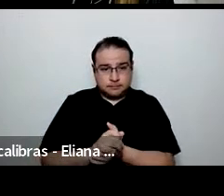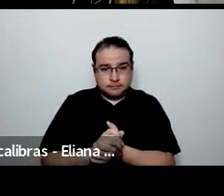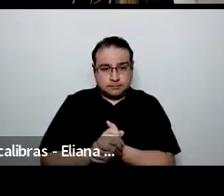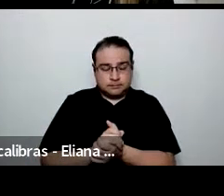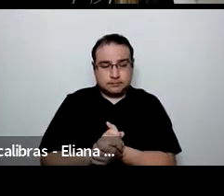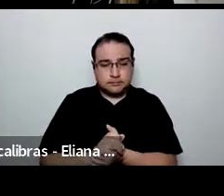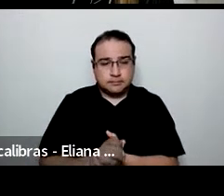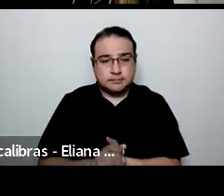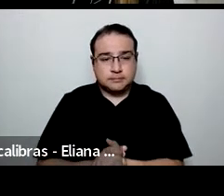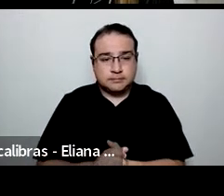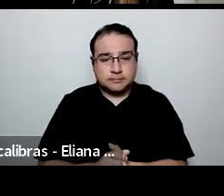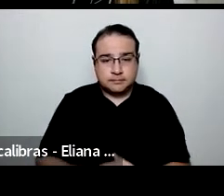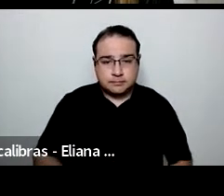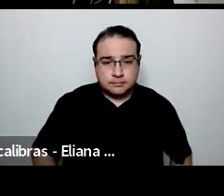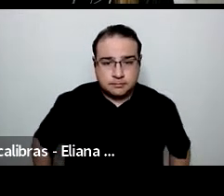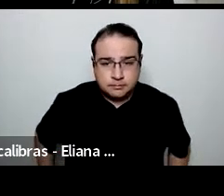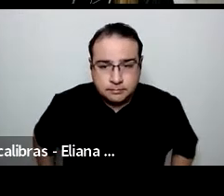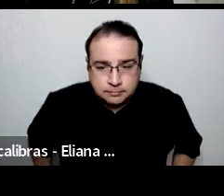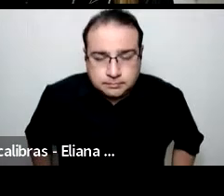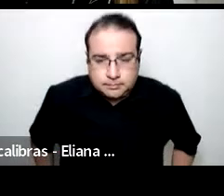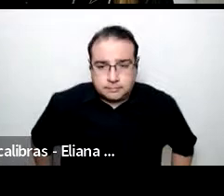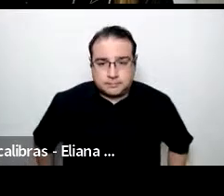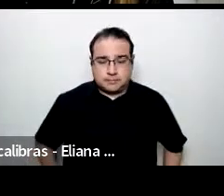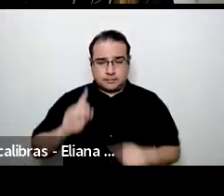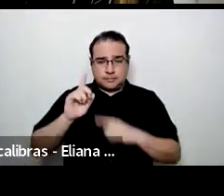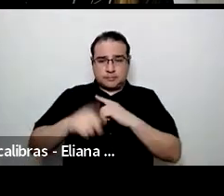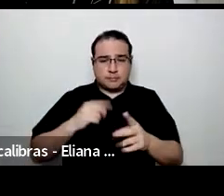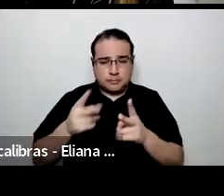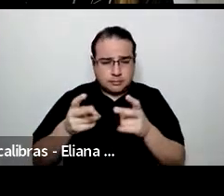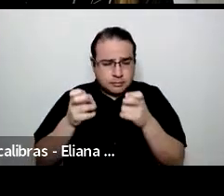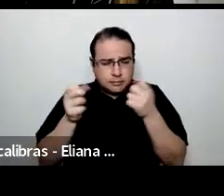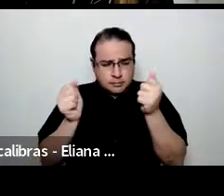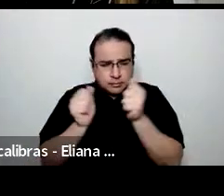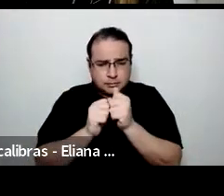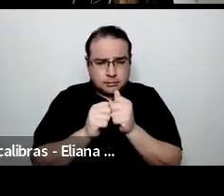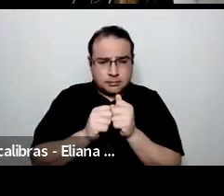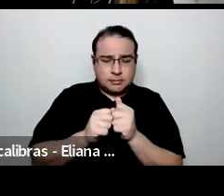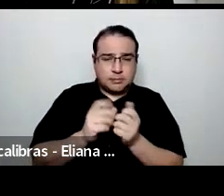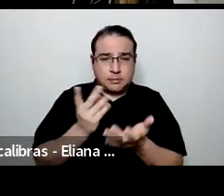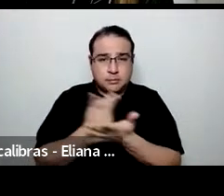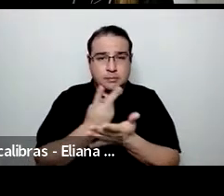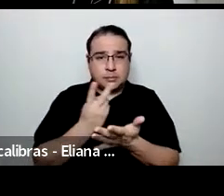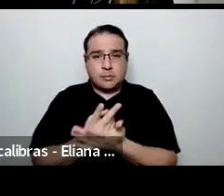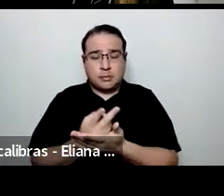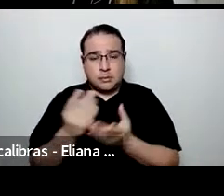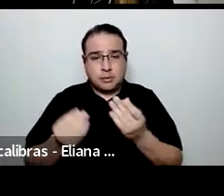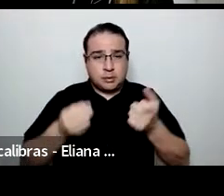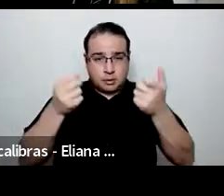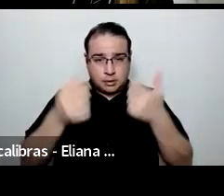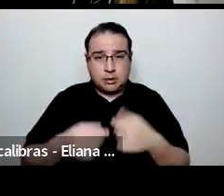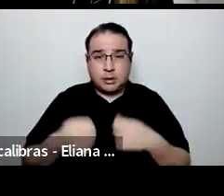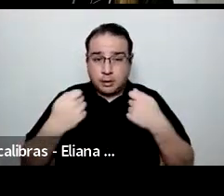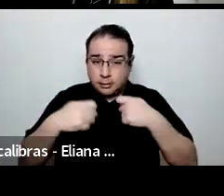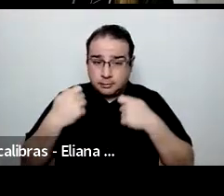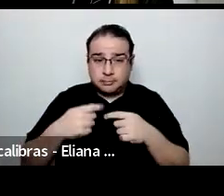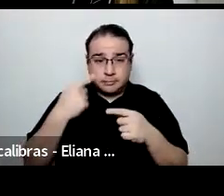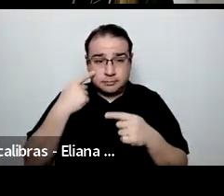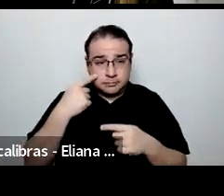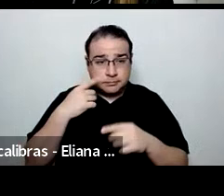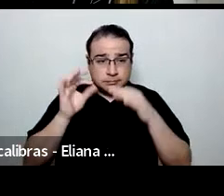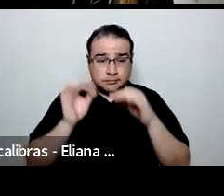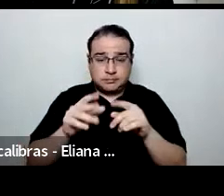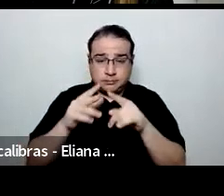é uma vez detectar uma vez detectada Ela merece a primeira